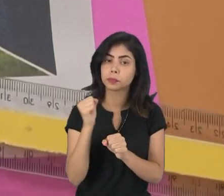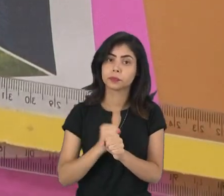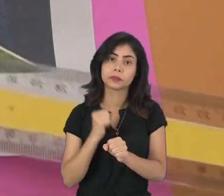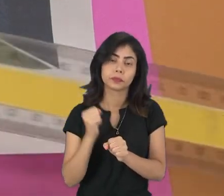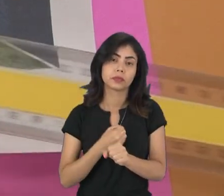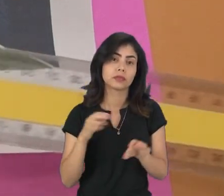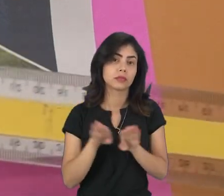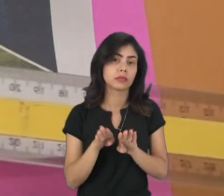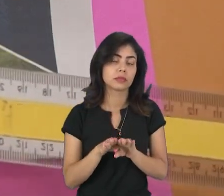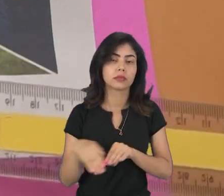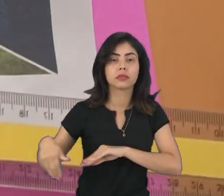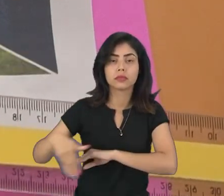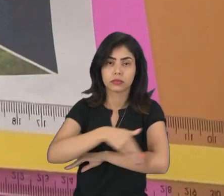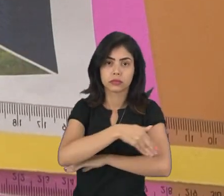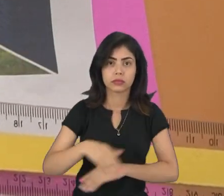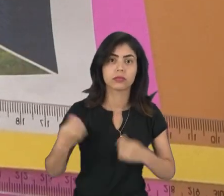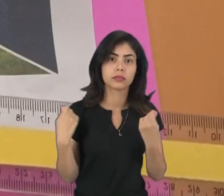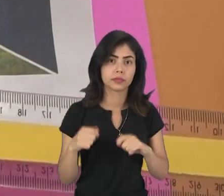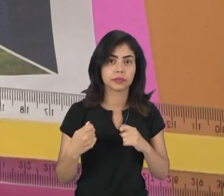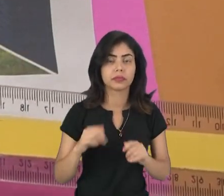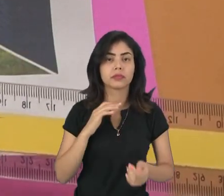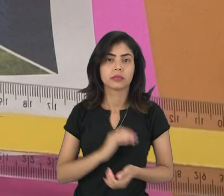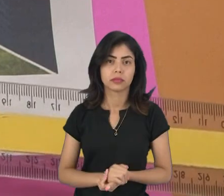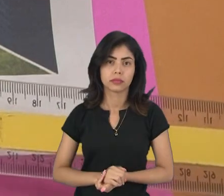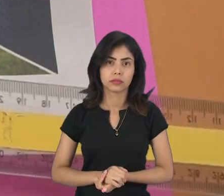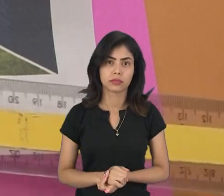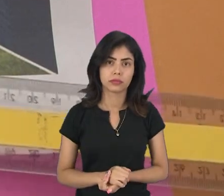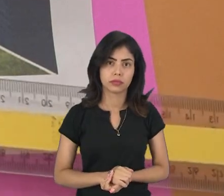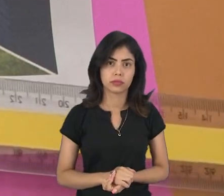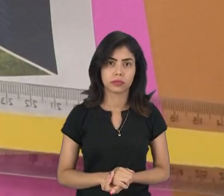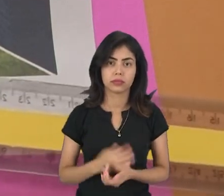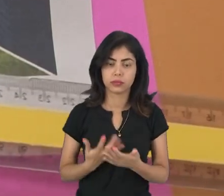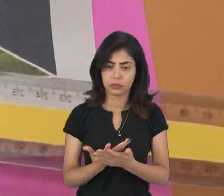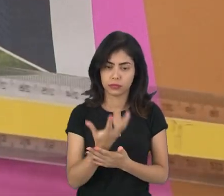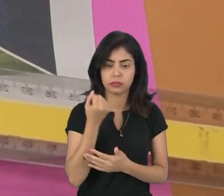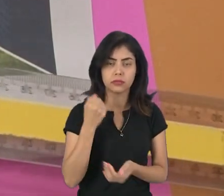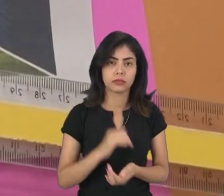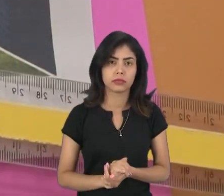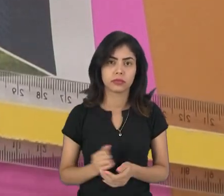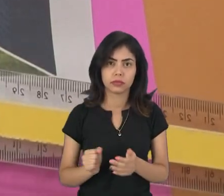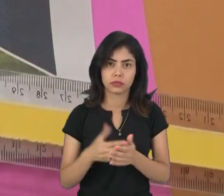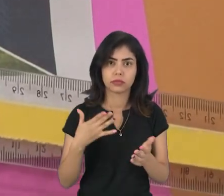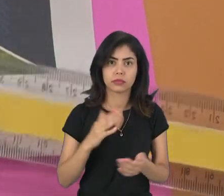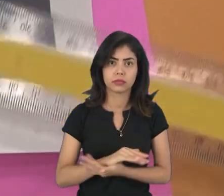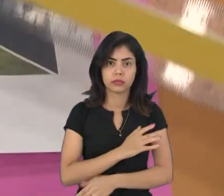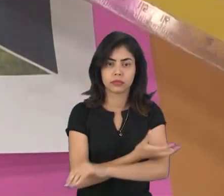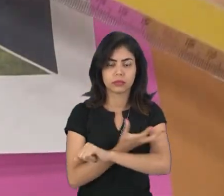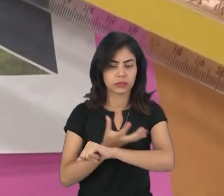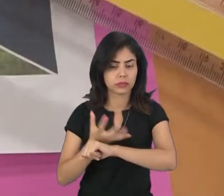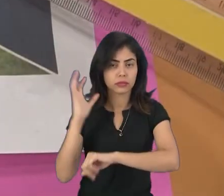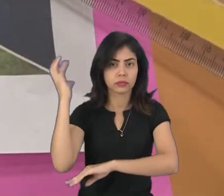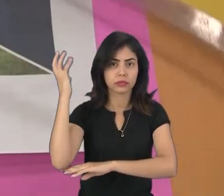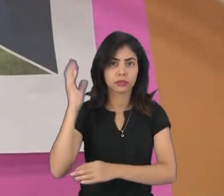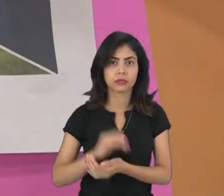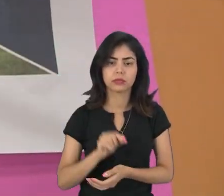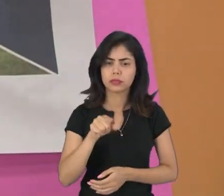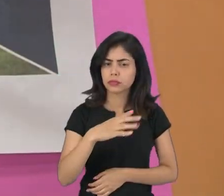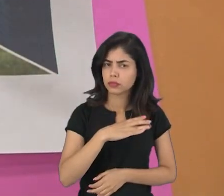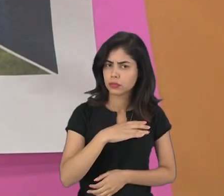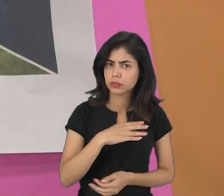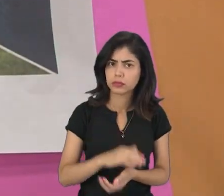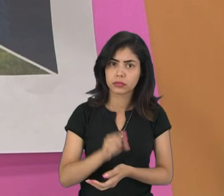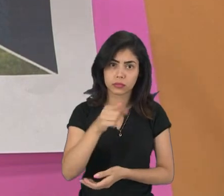a estrada, também foi necessário retirar aqui muitas plantações. E na